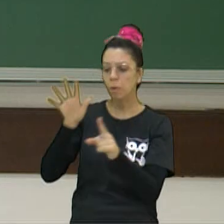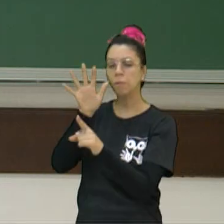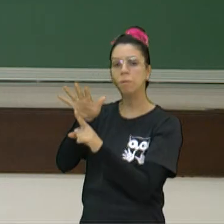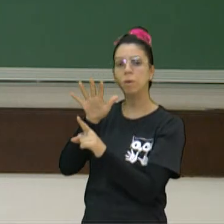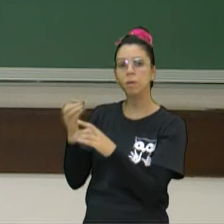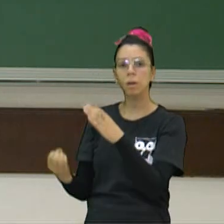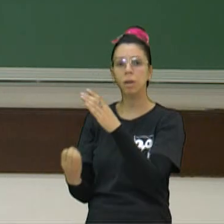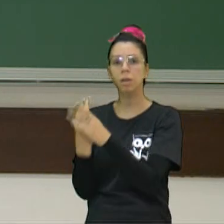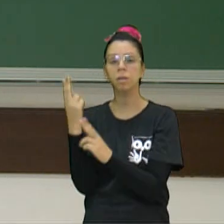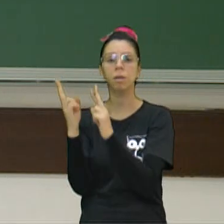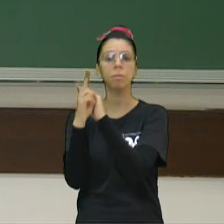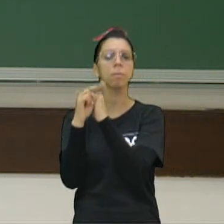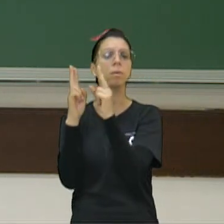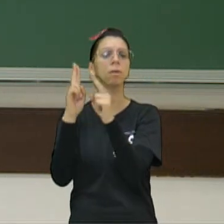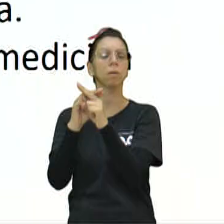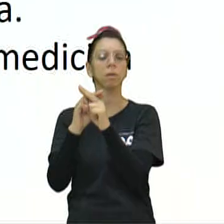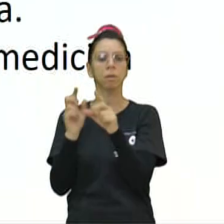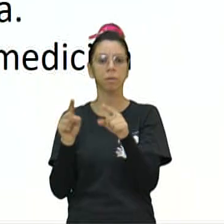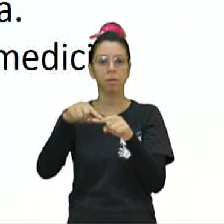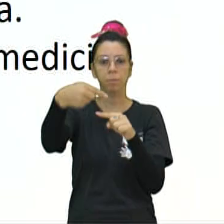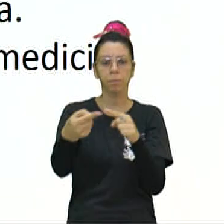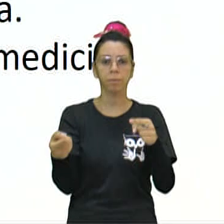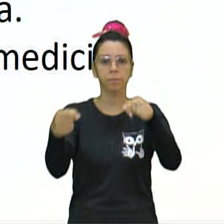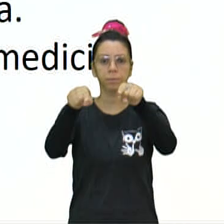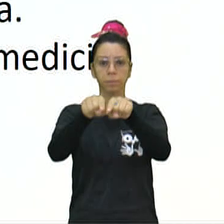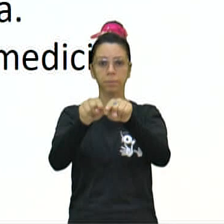Vamos ter um tempo para realizar essa atividade e já nós voltamos.